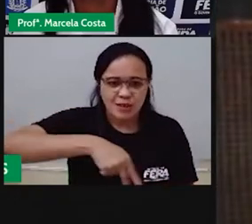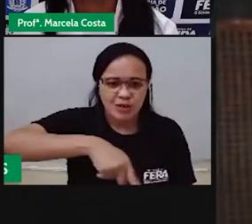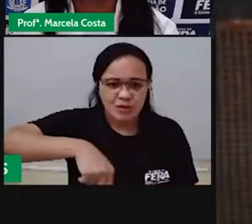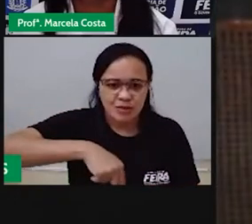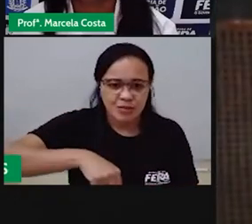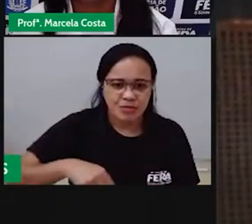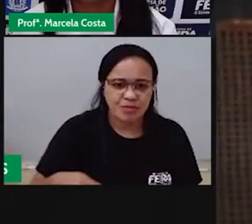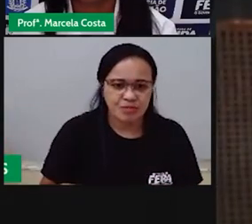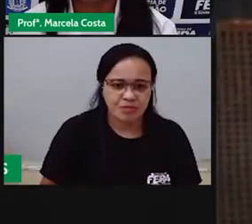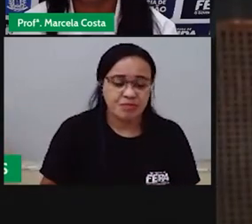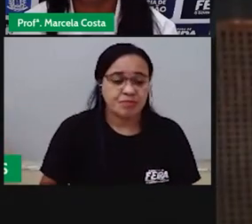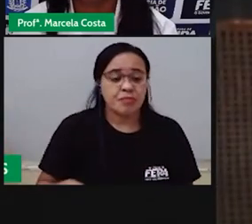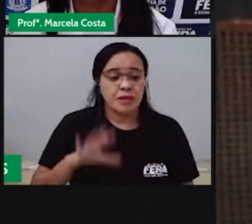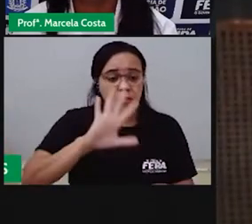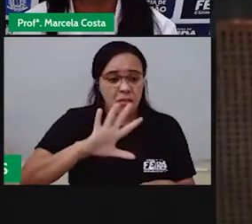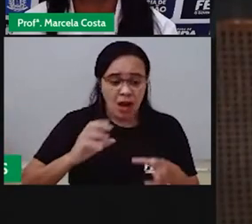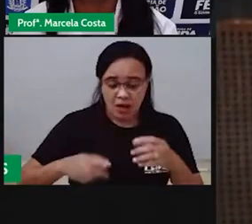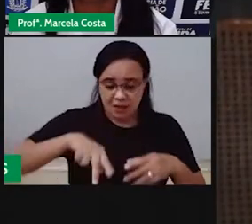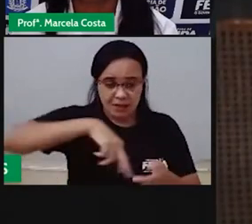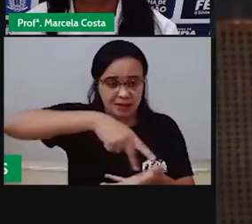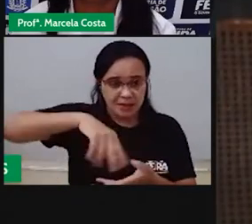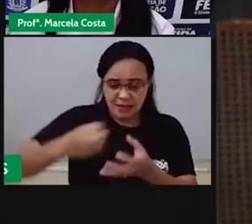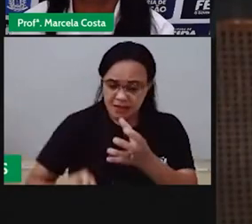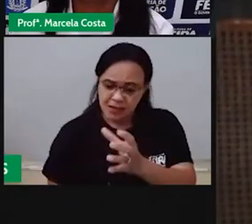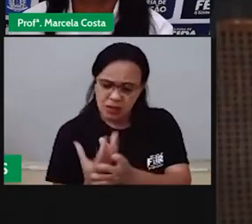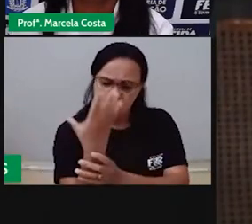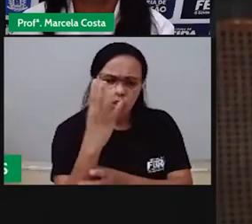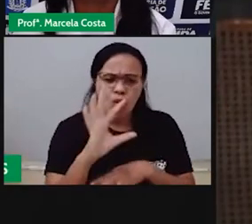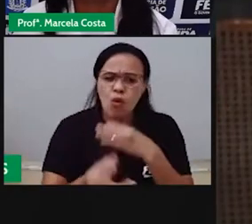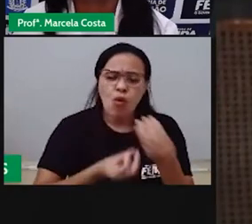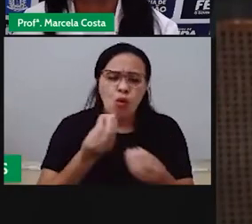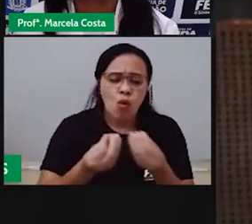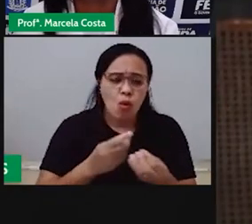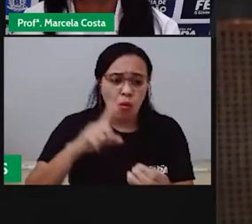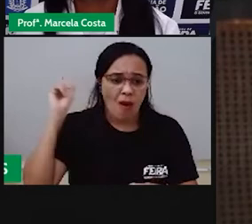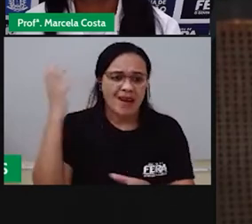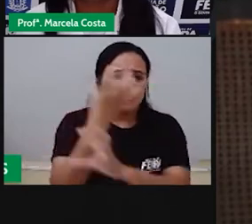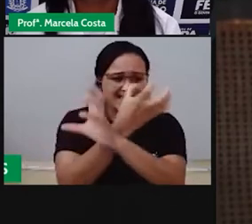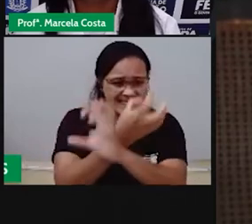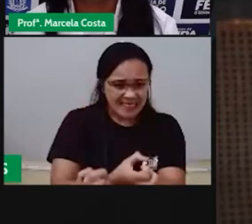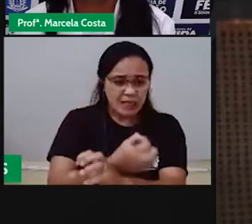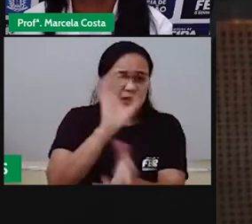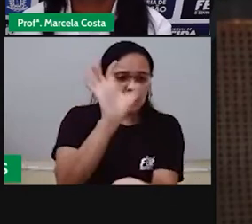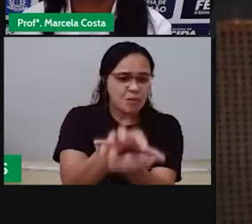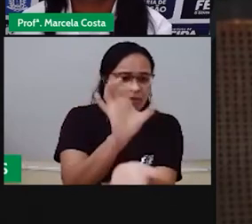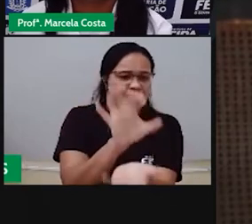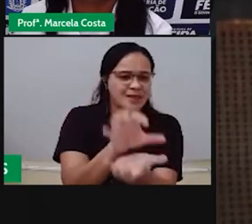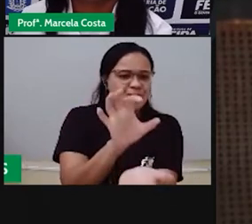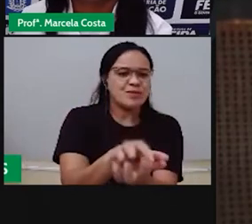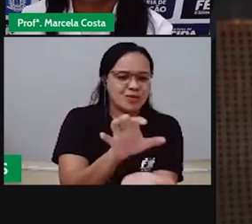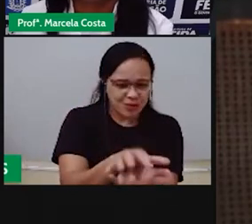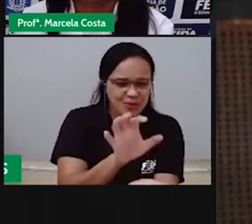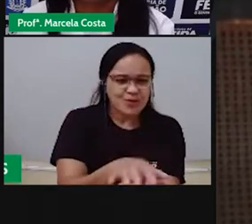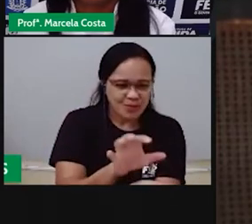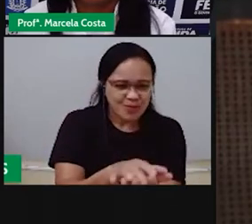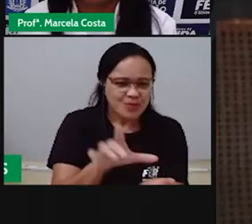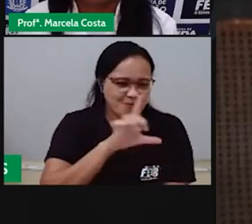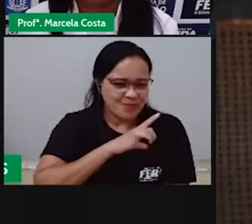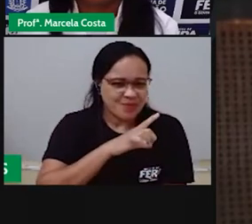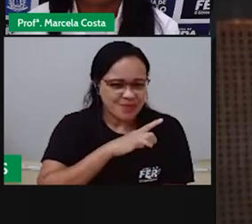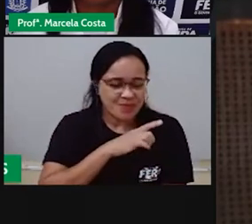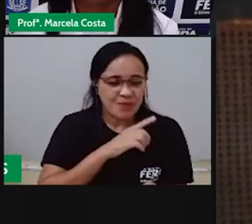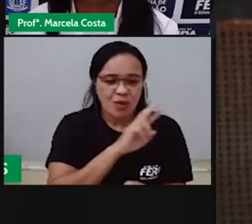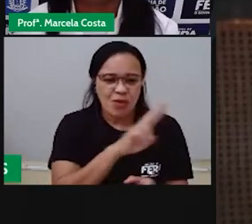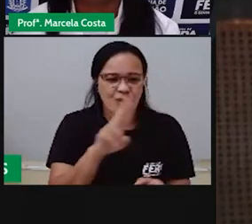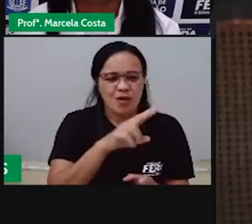Surge no sertão pernambucano e ele foi quem, digamos assim, deu visibilidade ao